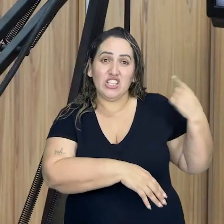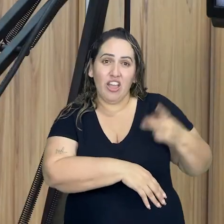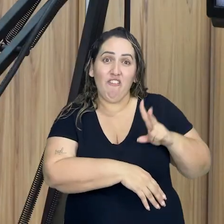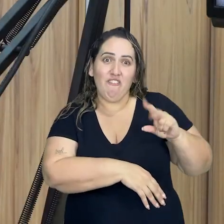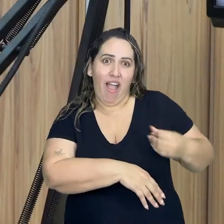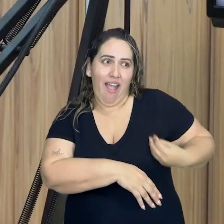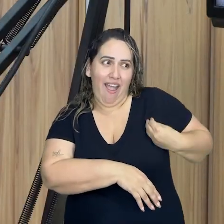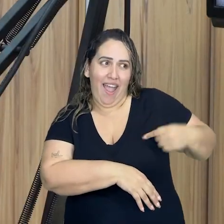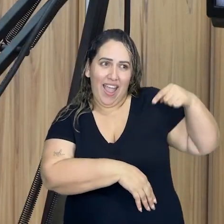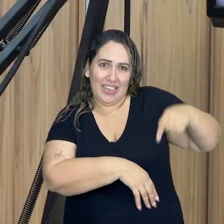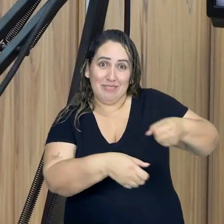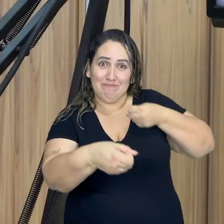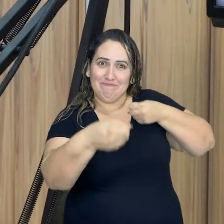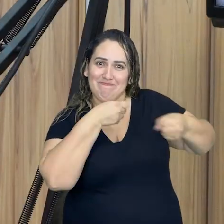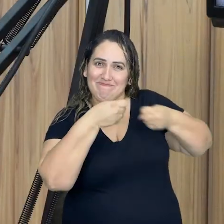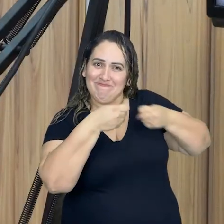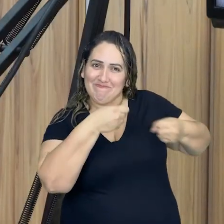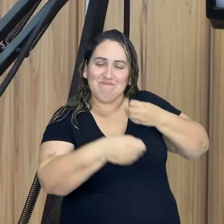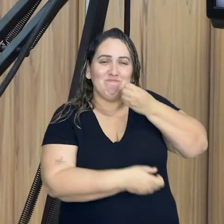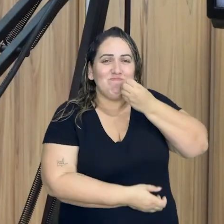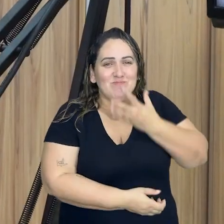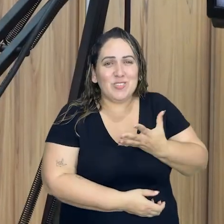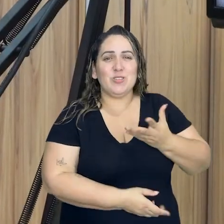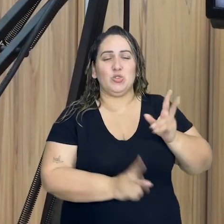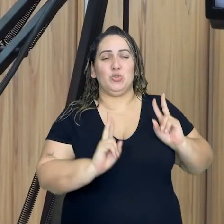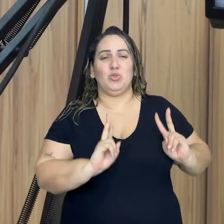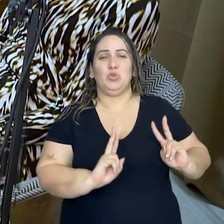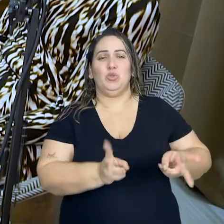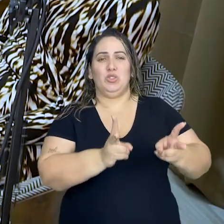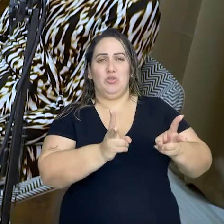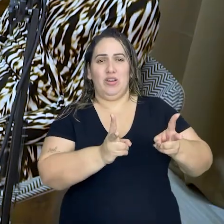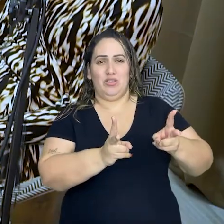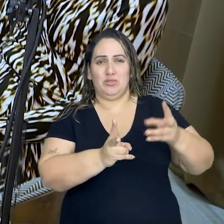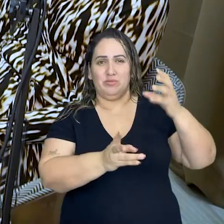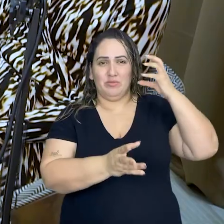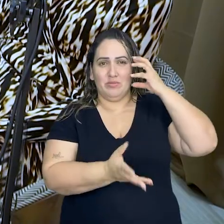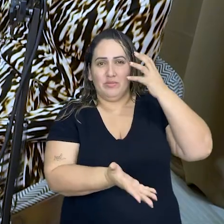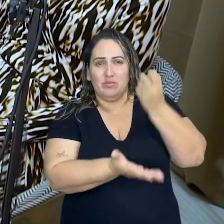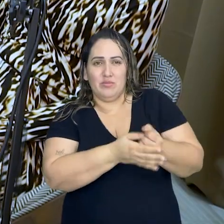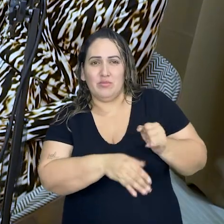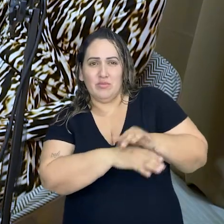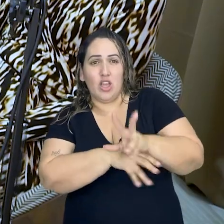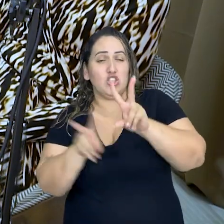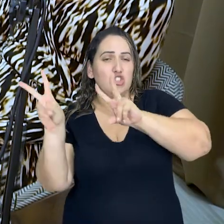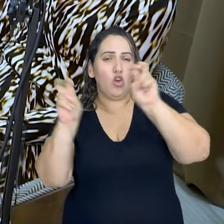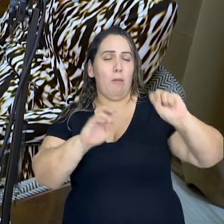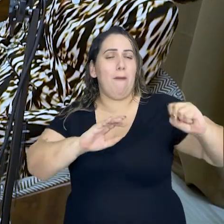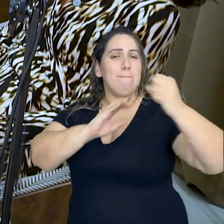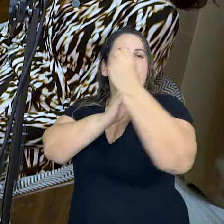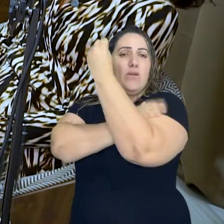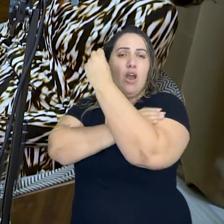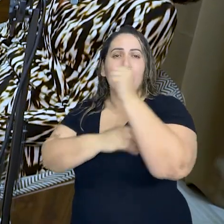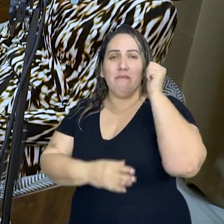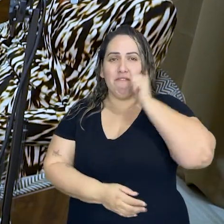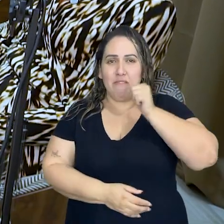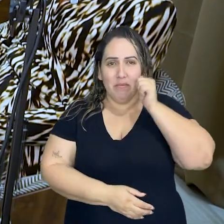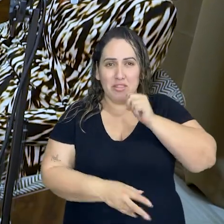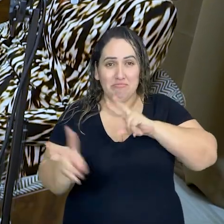aí. nos acompanhando, próximo episódio, fiquem ligadinhos que a gente vai estar junto com você